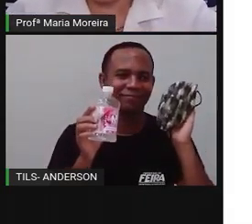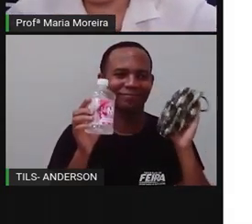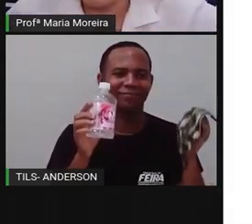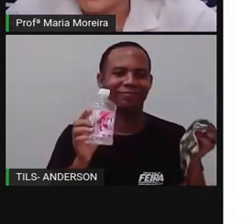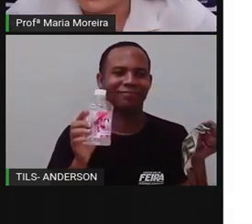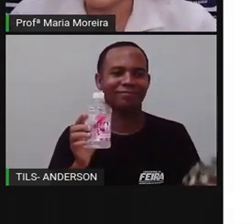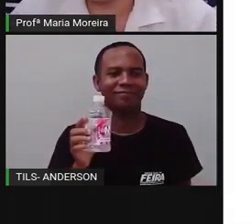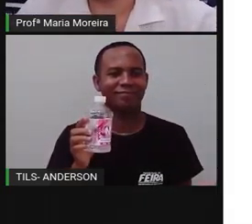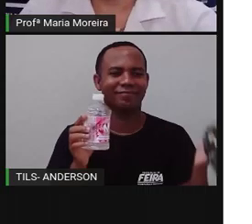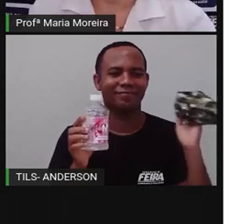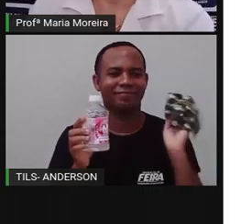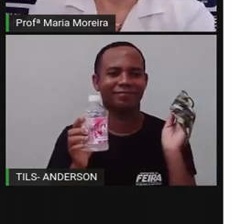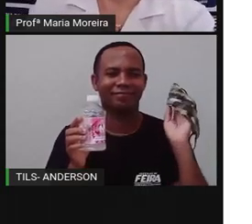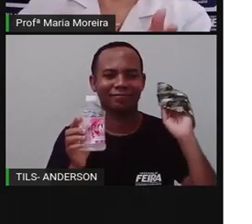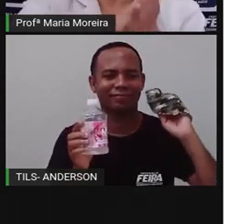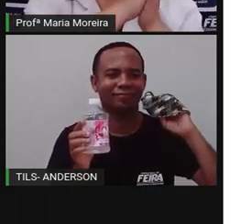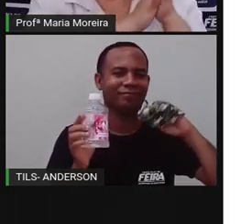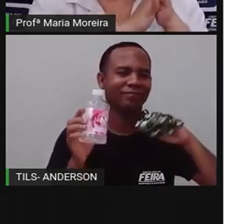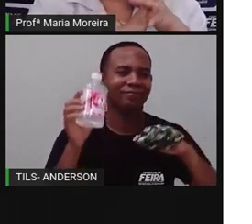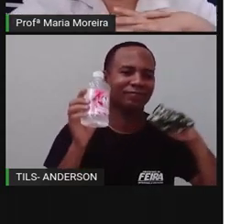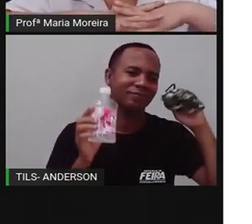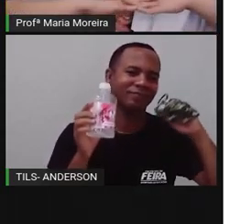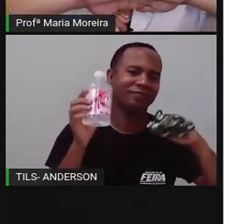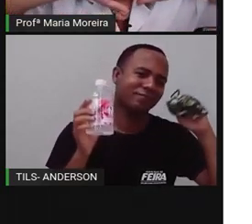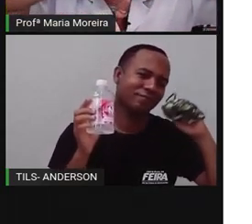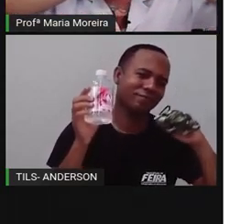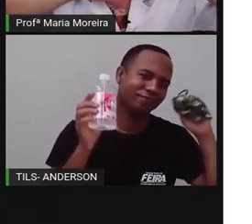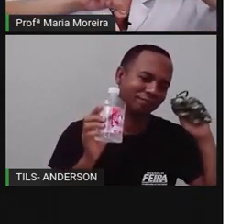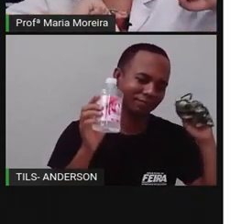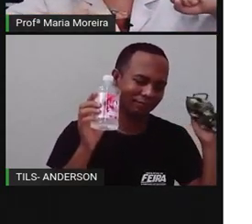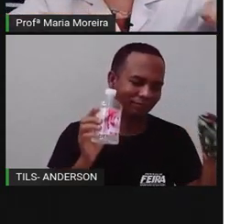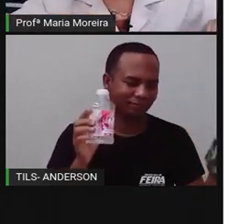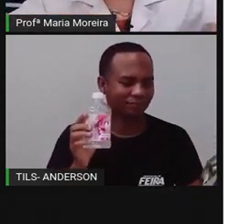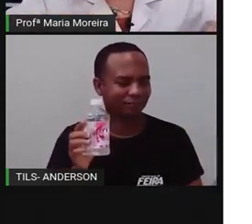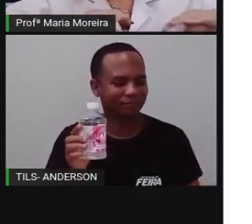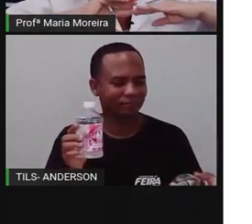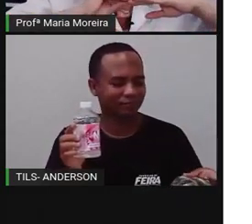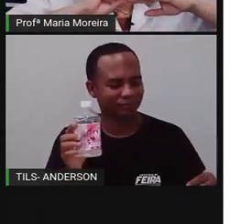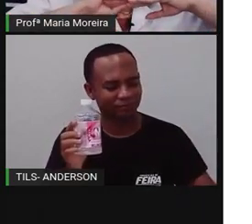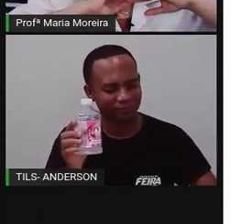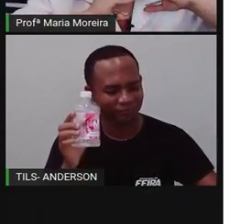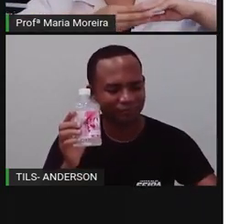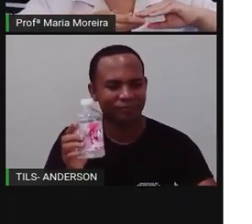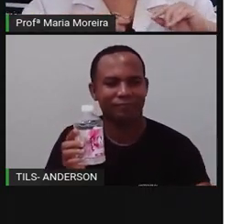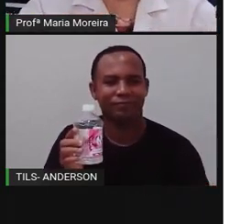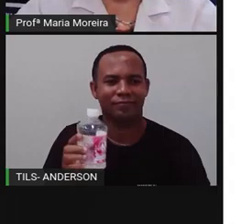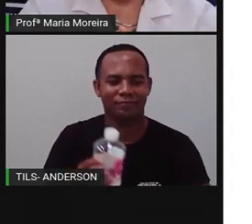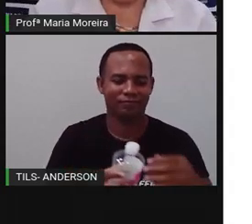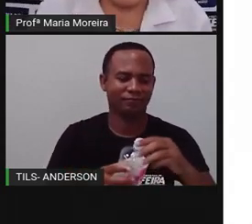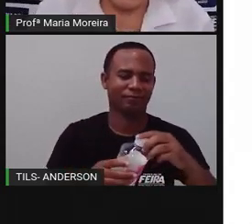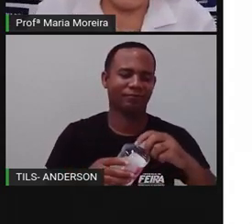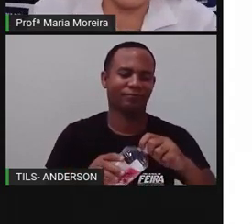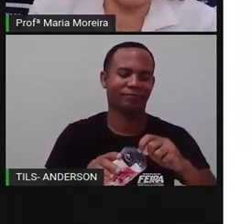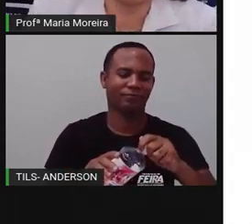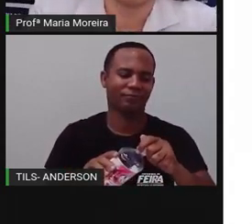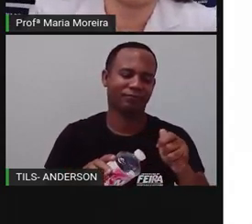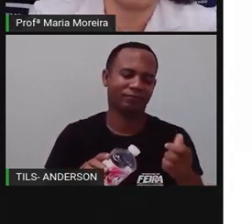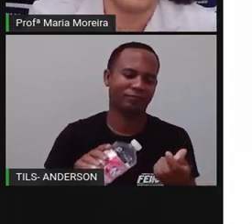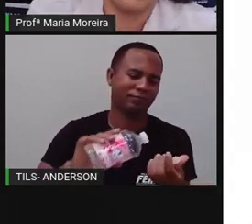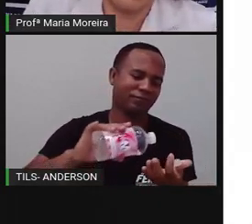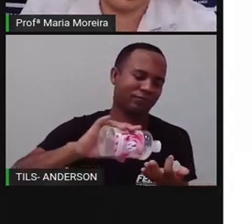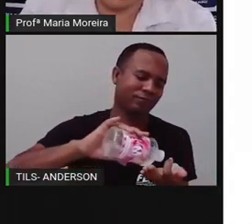prova. Vocês acham isso certo? Né? Lavem as mãos, lavem entre os dedos, tá? Se possível, mantenham as unhas bem cortadinhas para